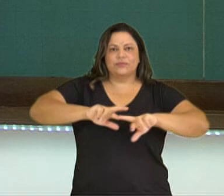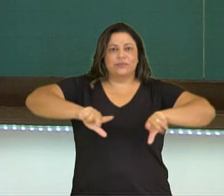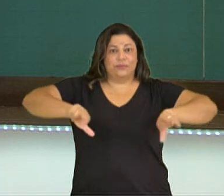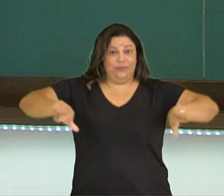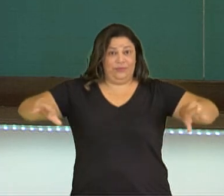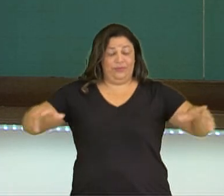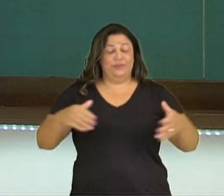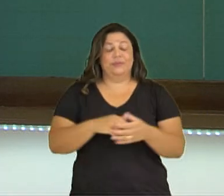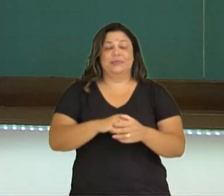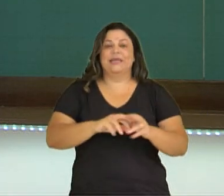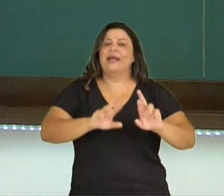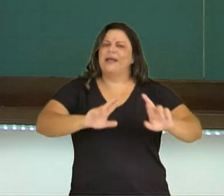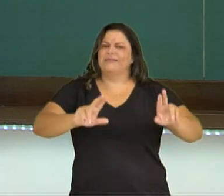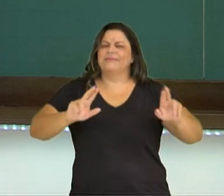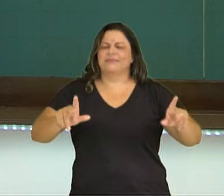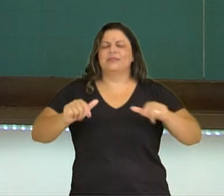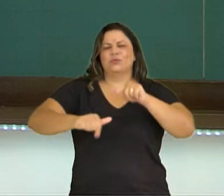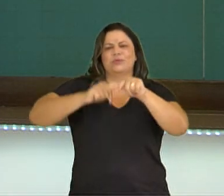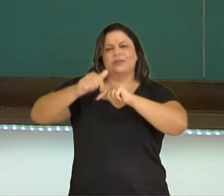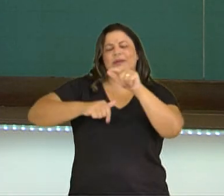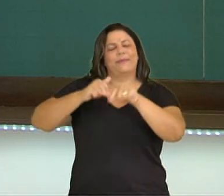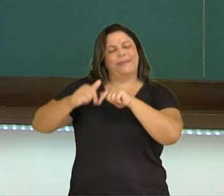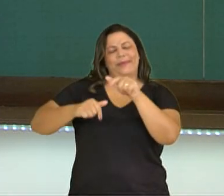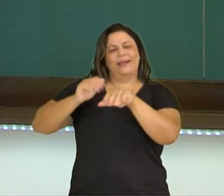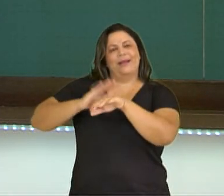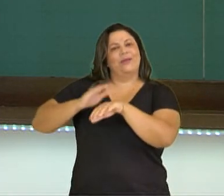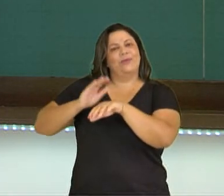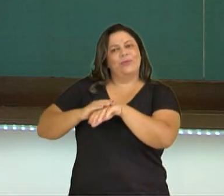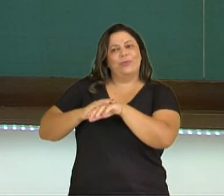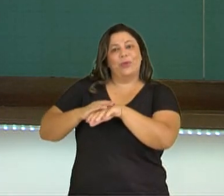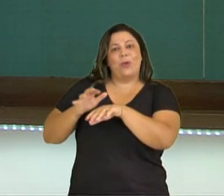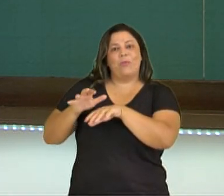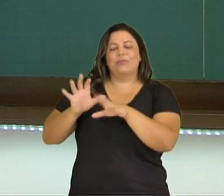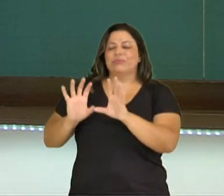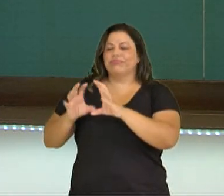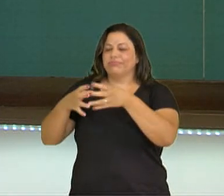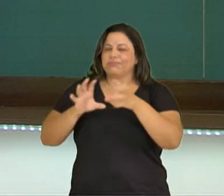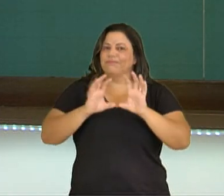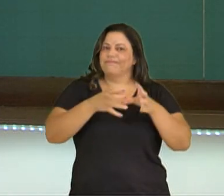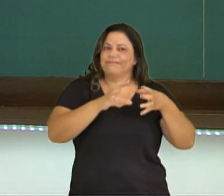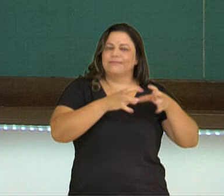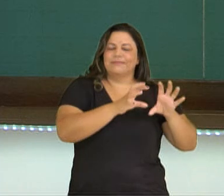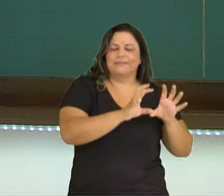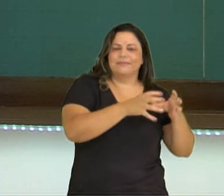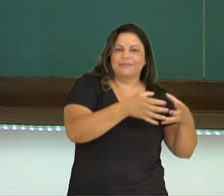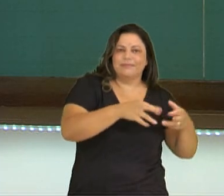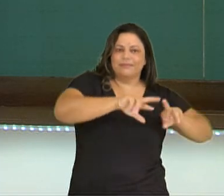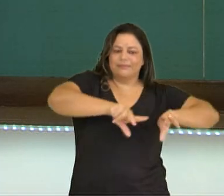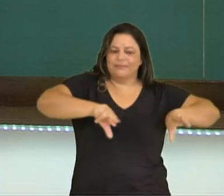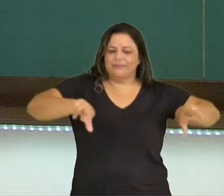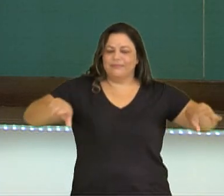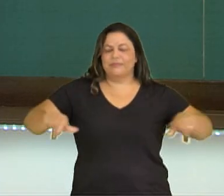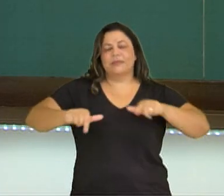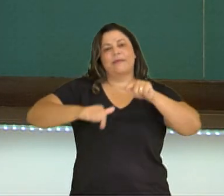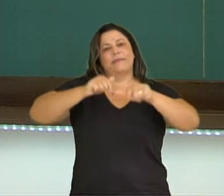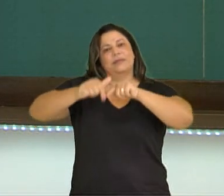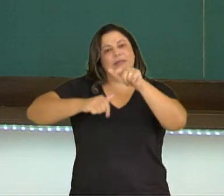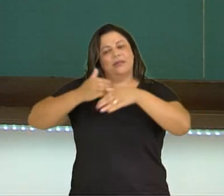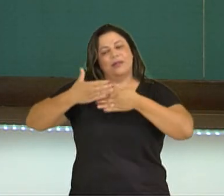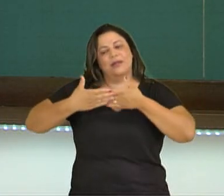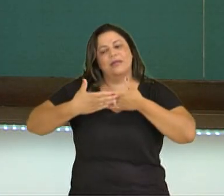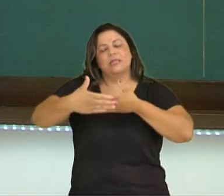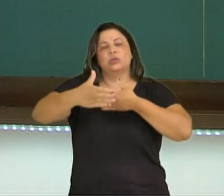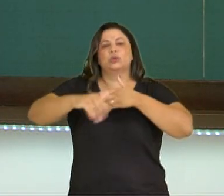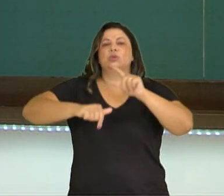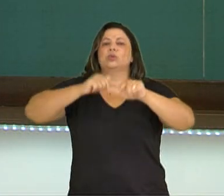são as diferentes atividades que são desenvolvidas na sociedade, né, a partir do trabalho das pessoas. E